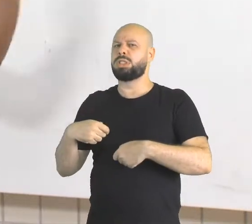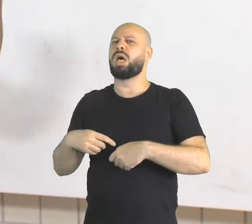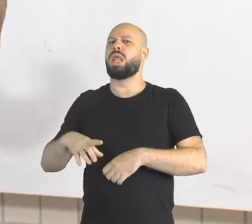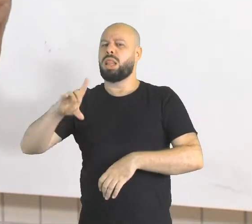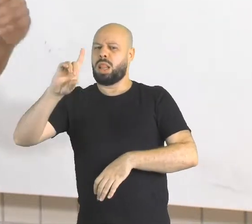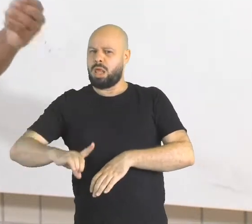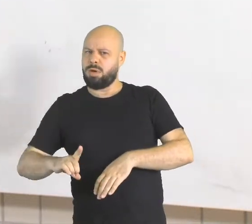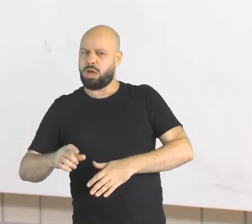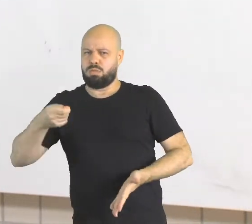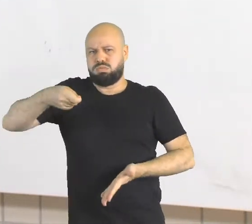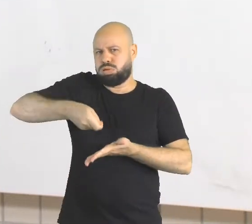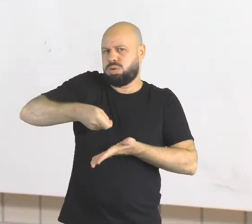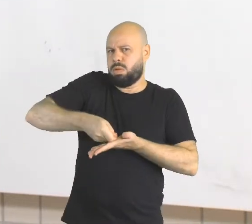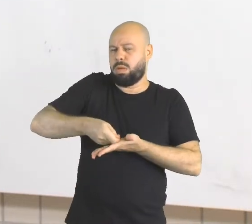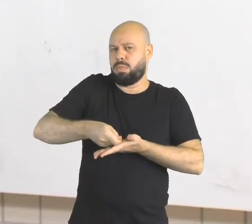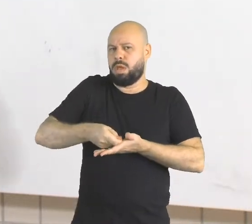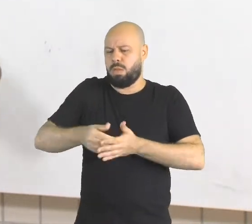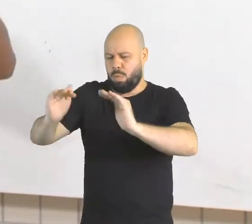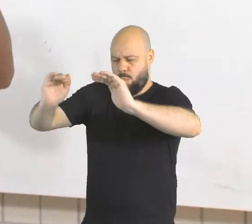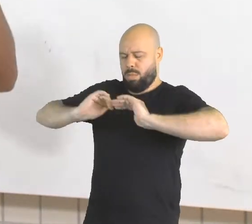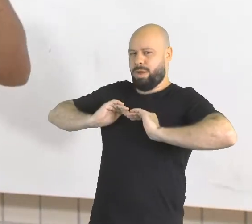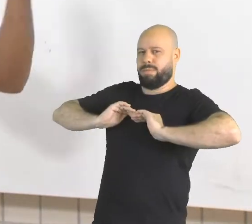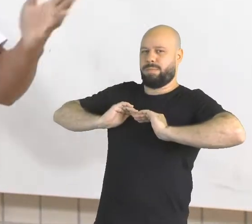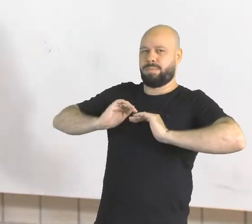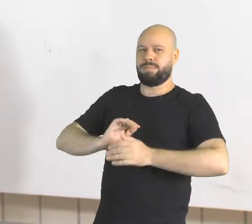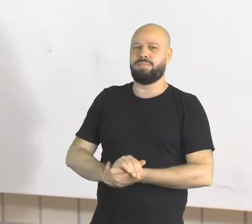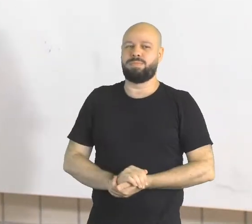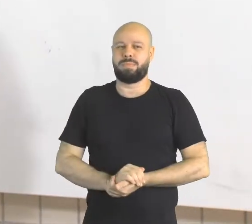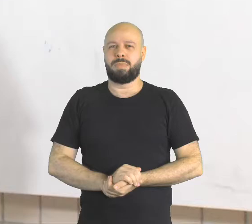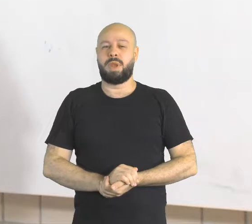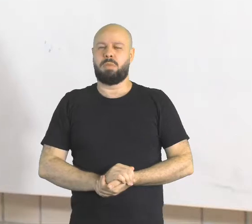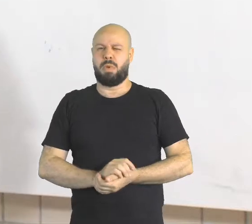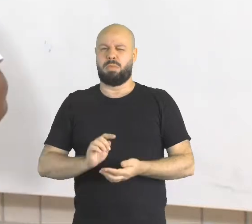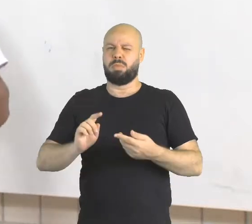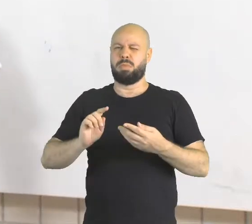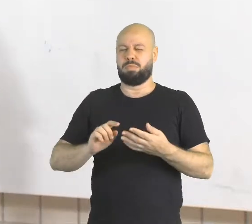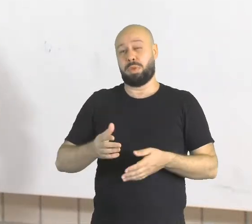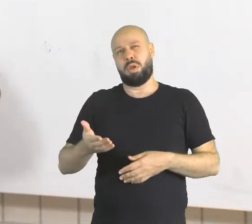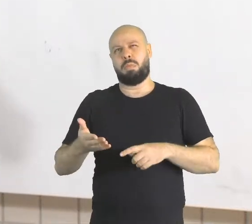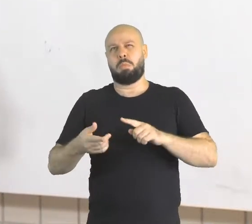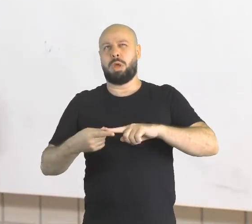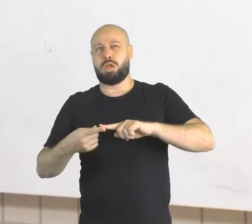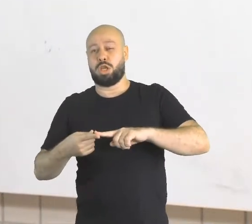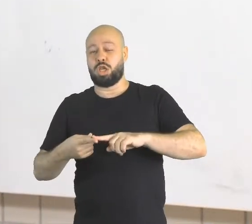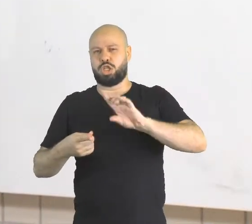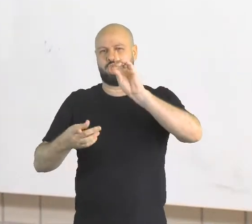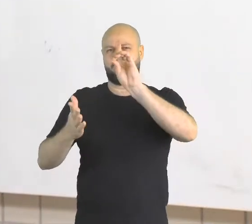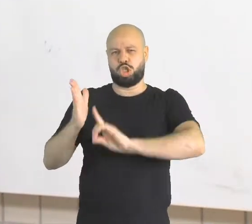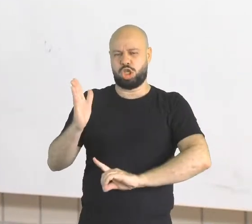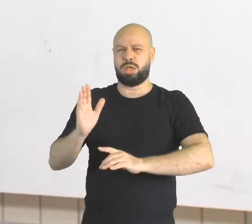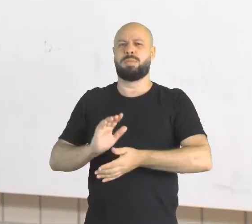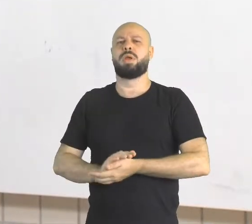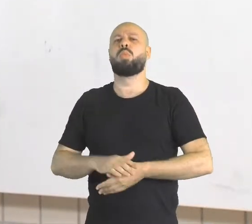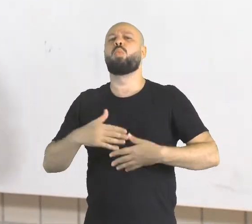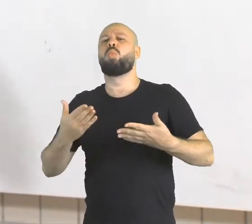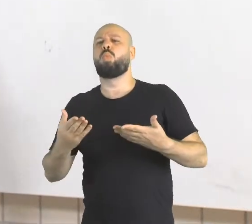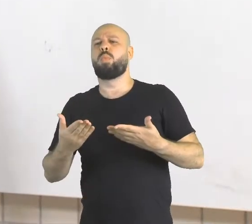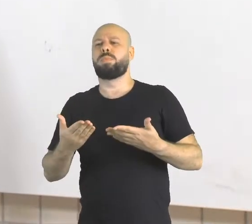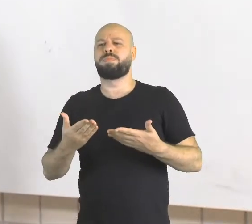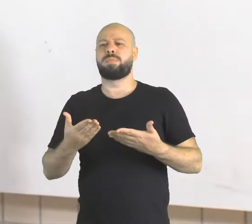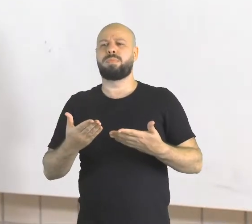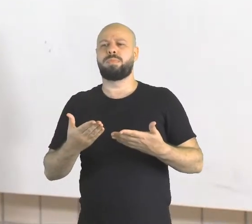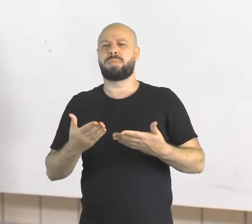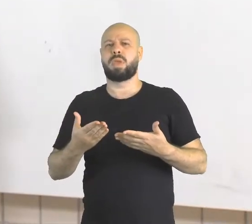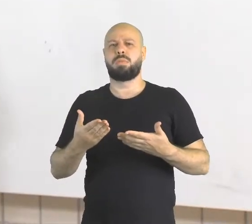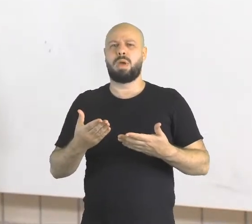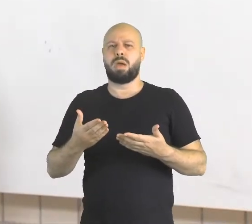direitos e deveres para comigo. Então, eu vou citar alguns dos direitos. Por exemplo, era direito do capitão donatário, né, ficar